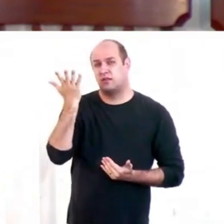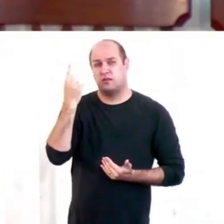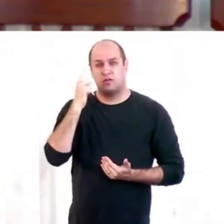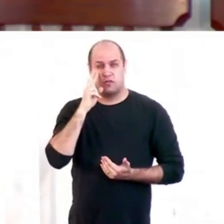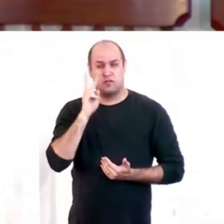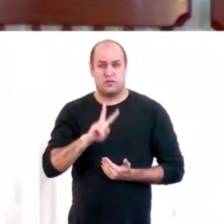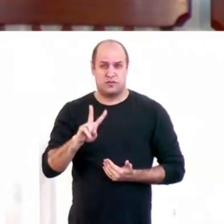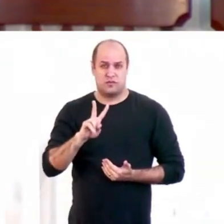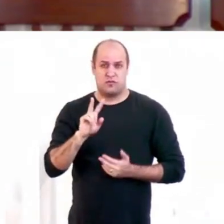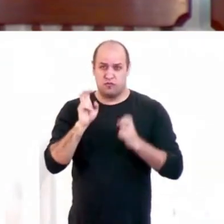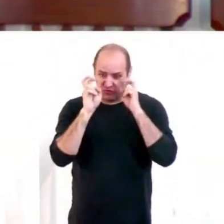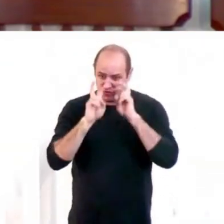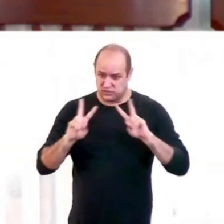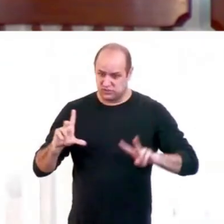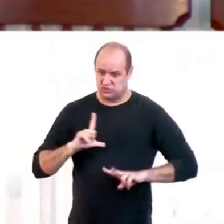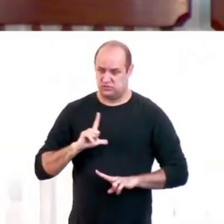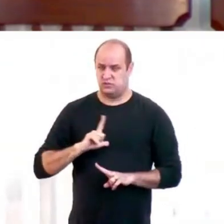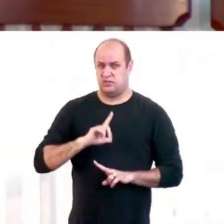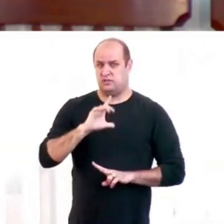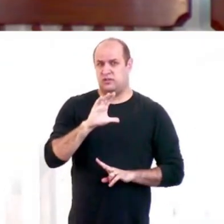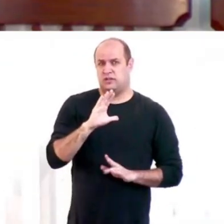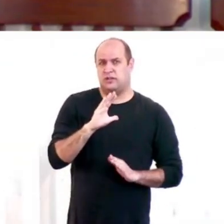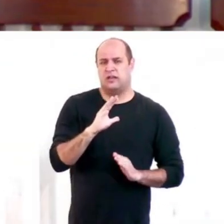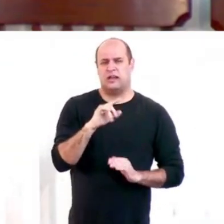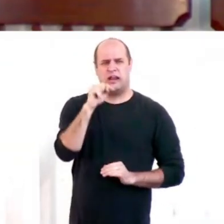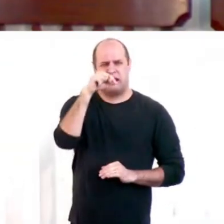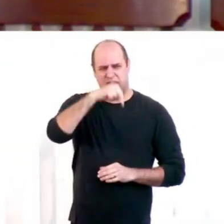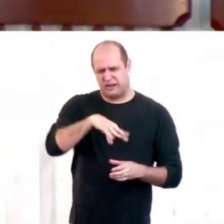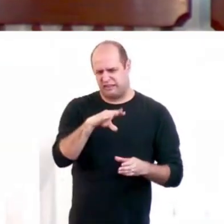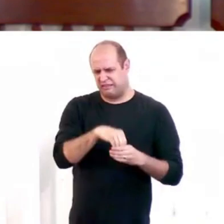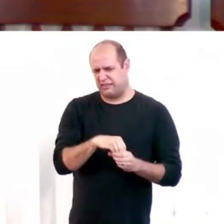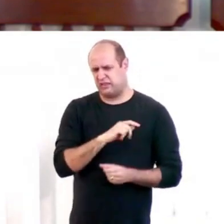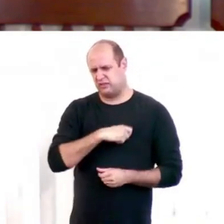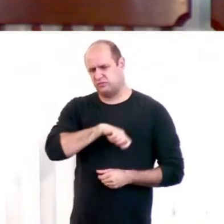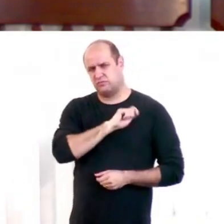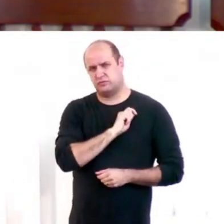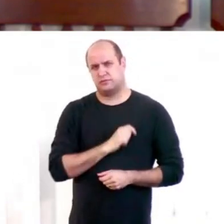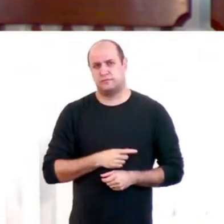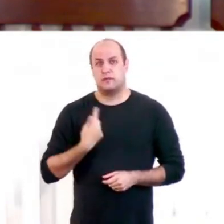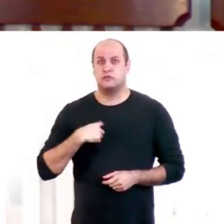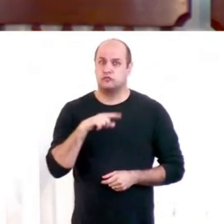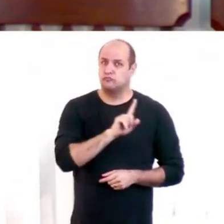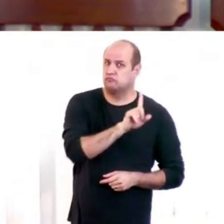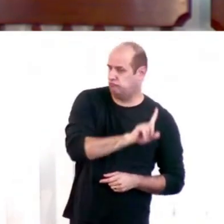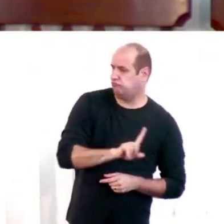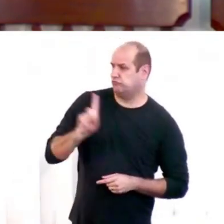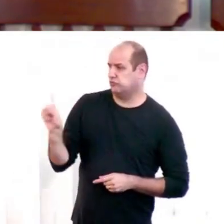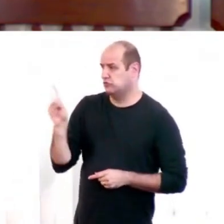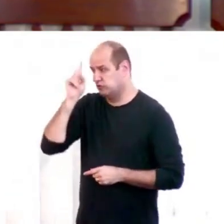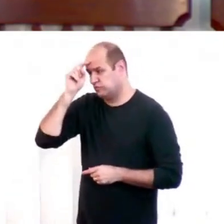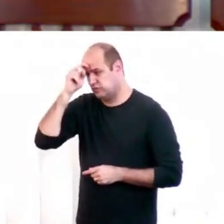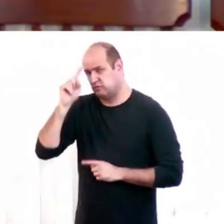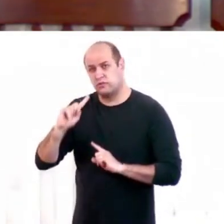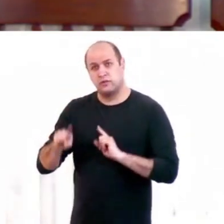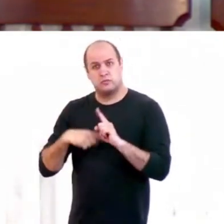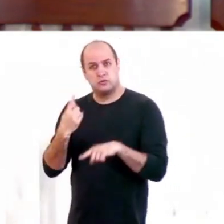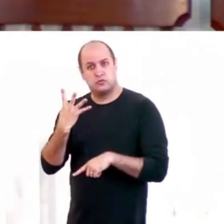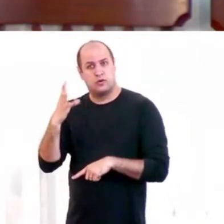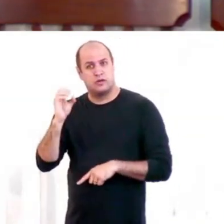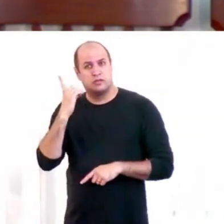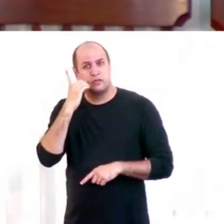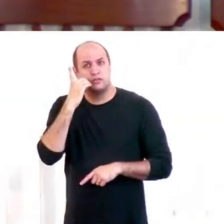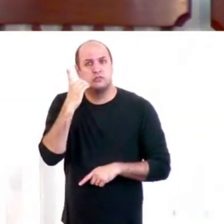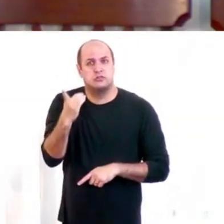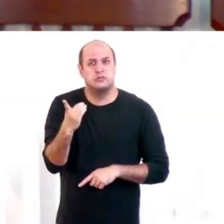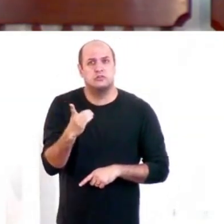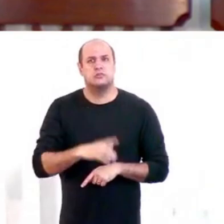fé, abandonou Deus. E ali voltamos, e essa menina, quando completa 40 dias, ela me